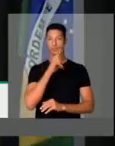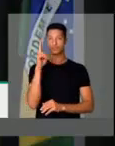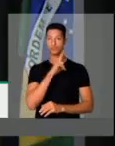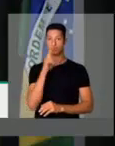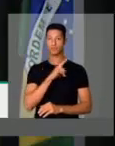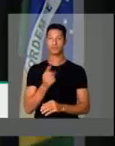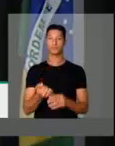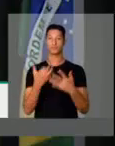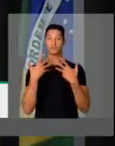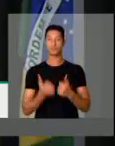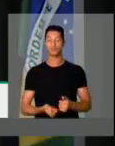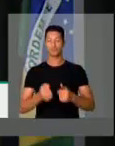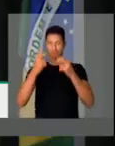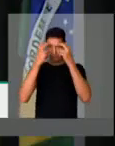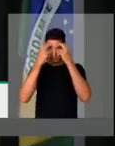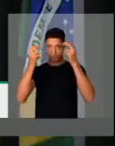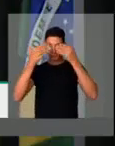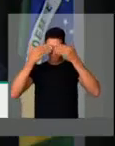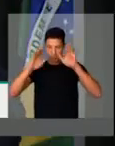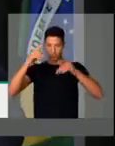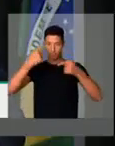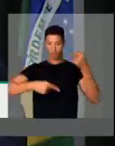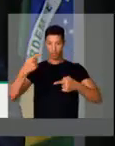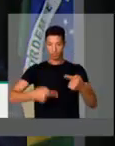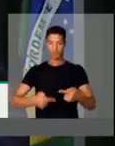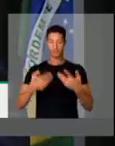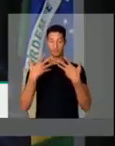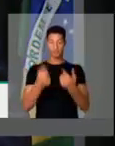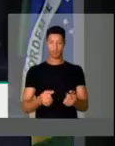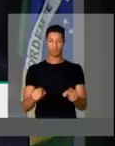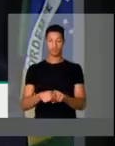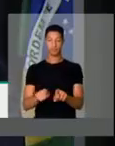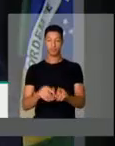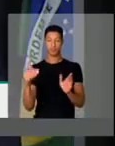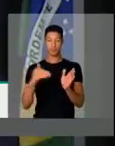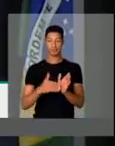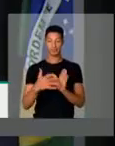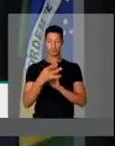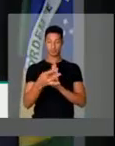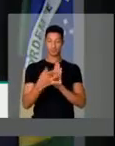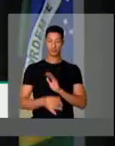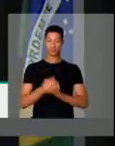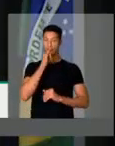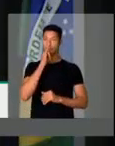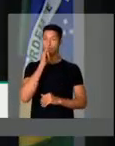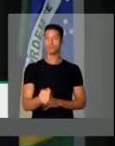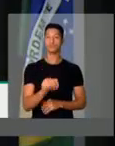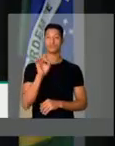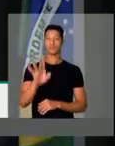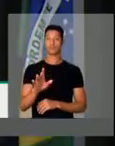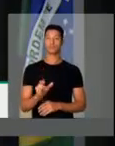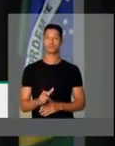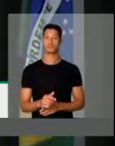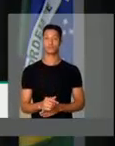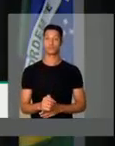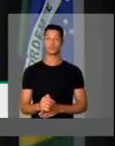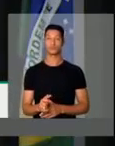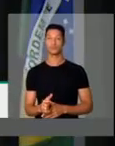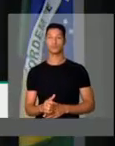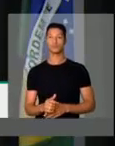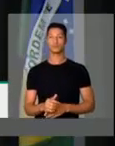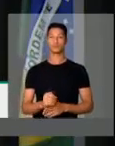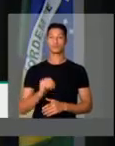urgência. Vamos amadurecer esse debate. E um último recado só.